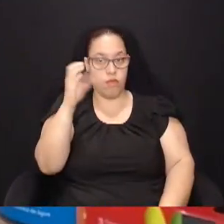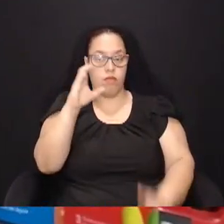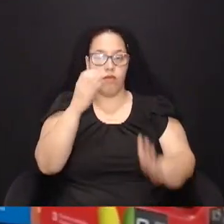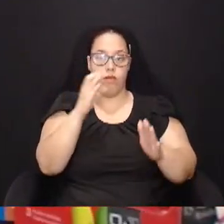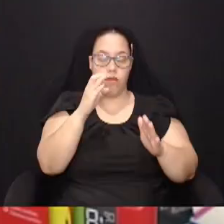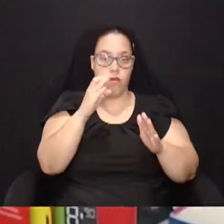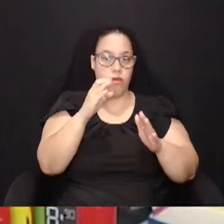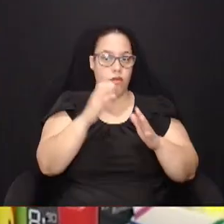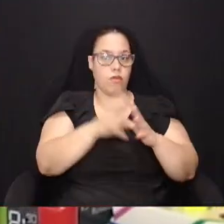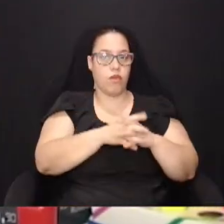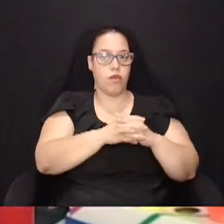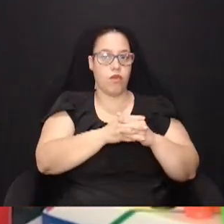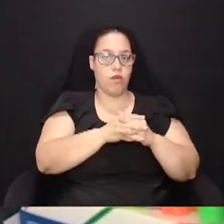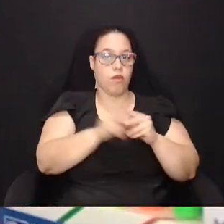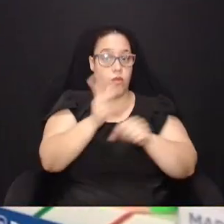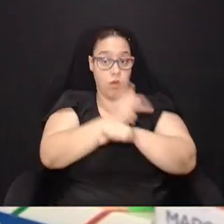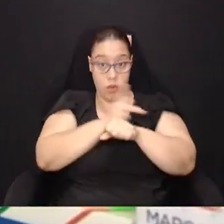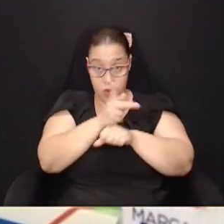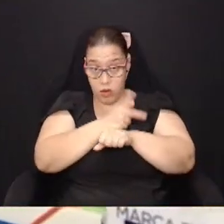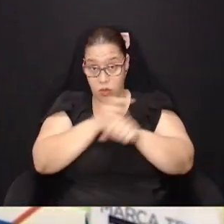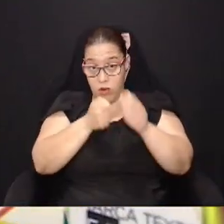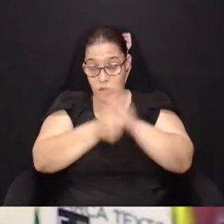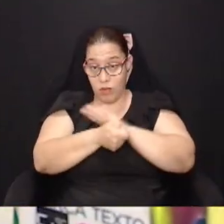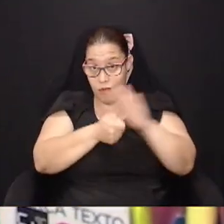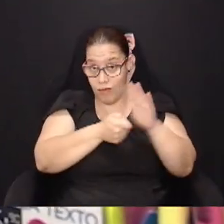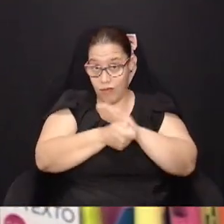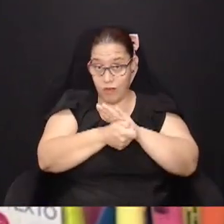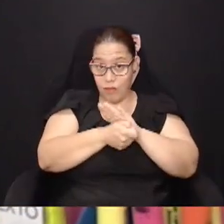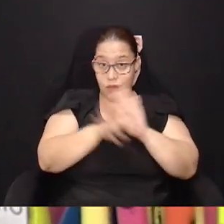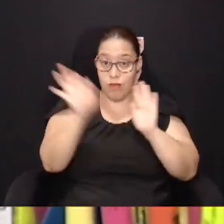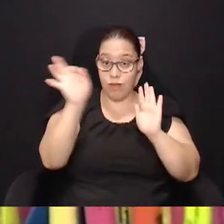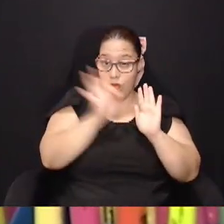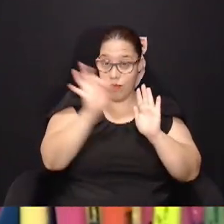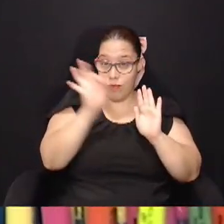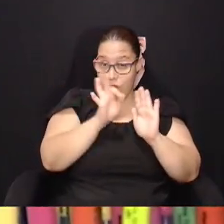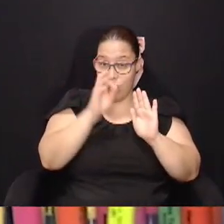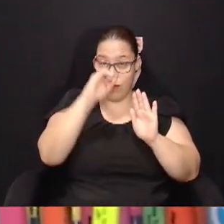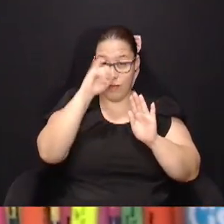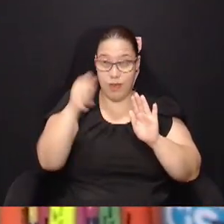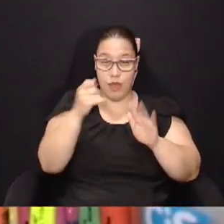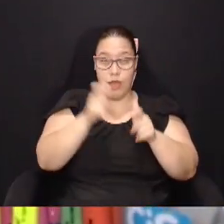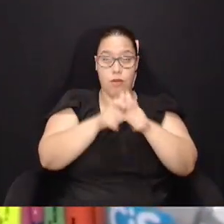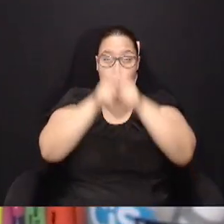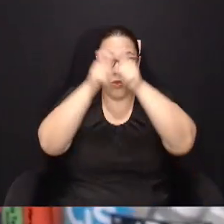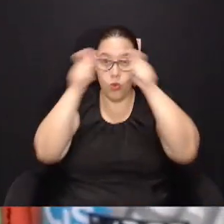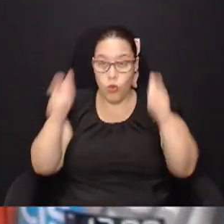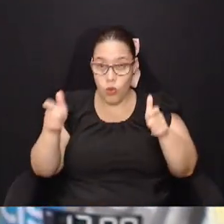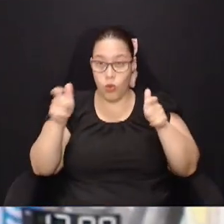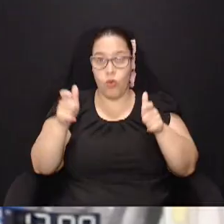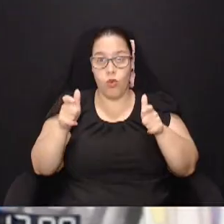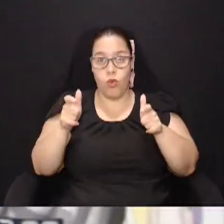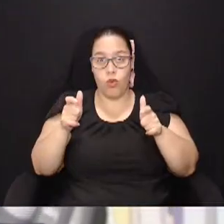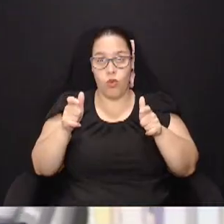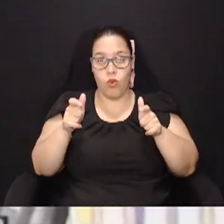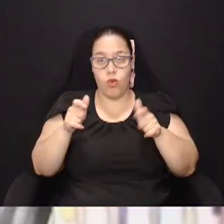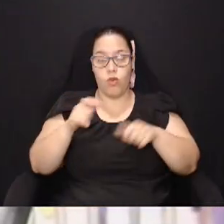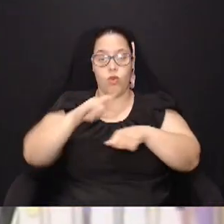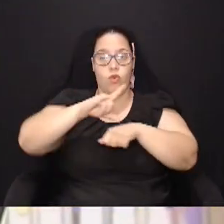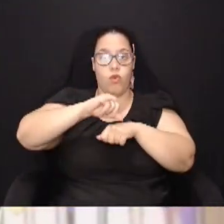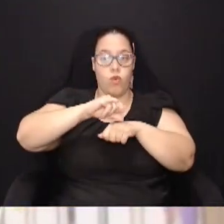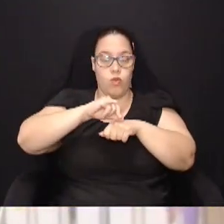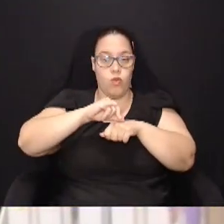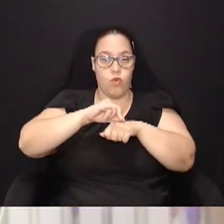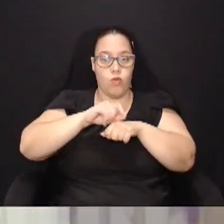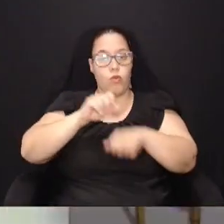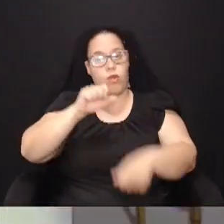busca um financiamento, a taxa desse financiamento ela é muito mais alta do que a remuneração do capital. Então, se tiver